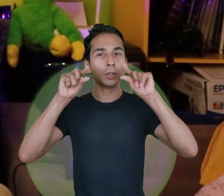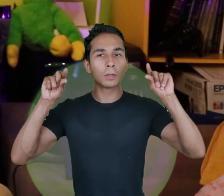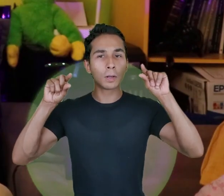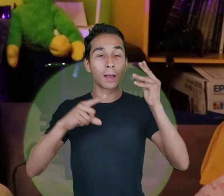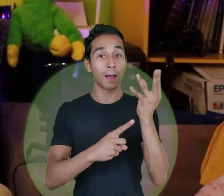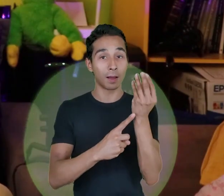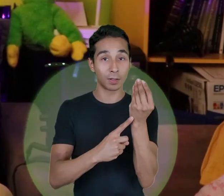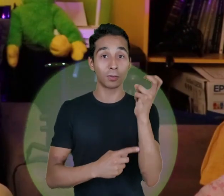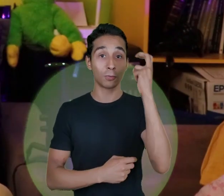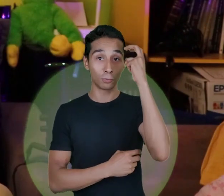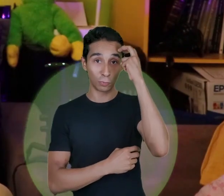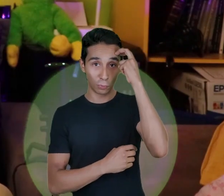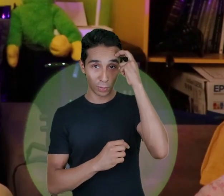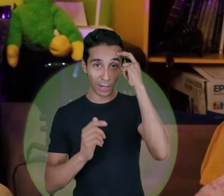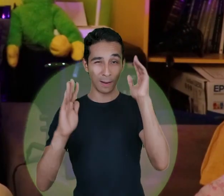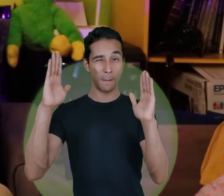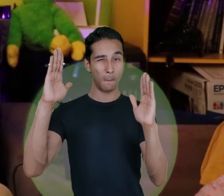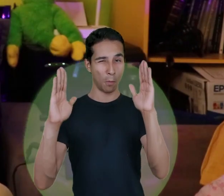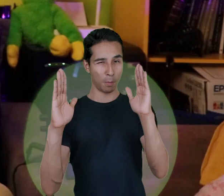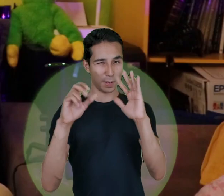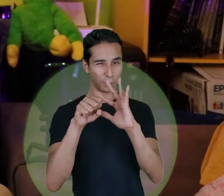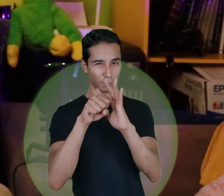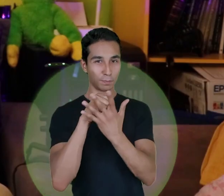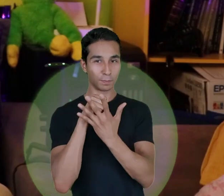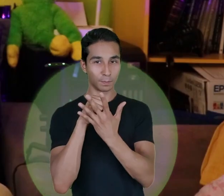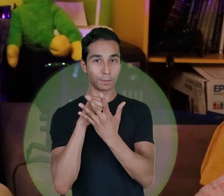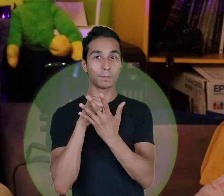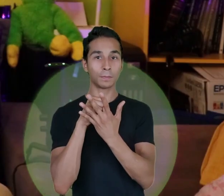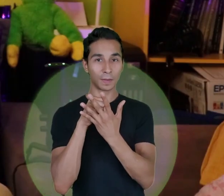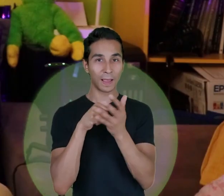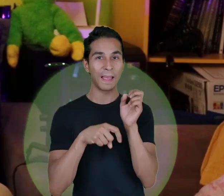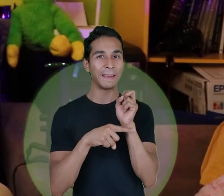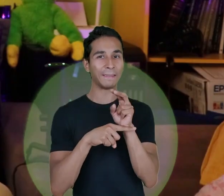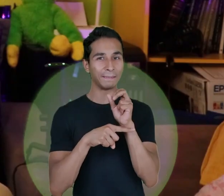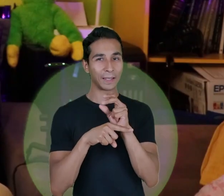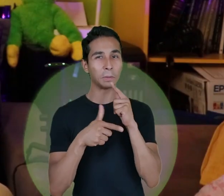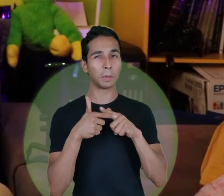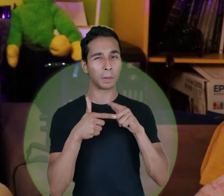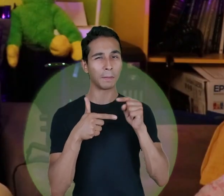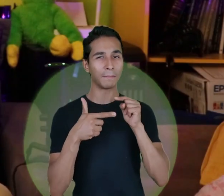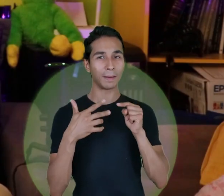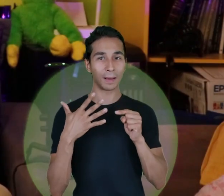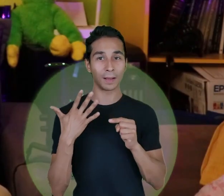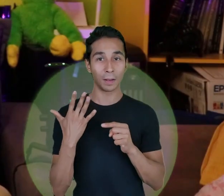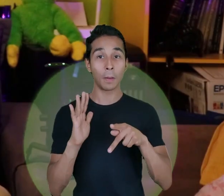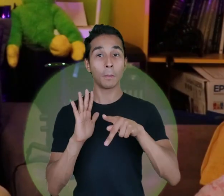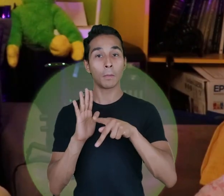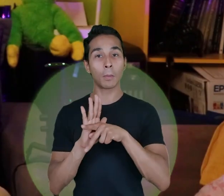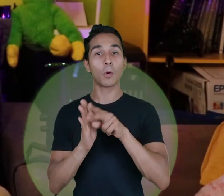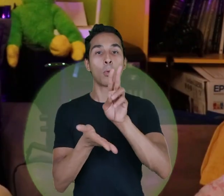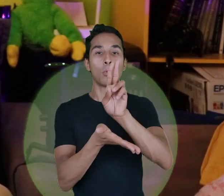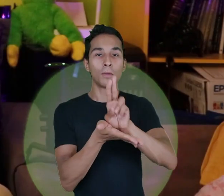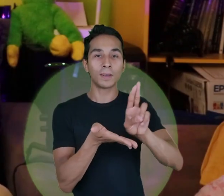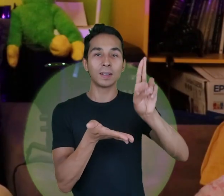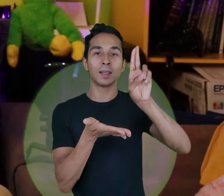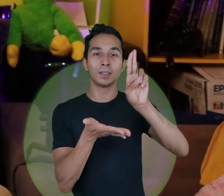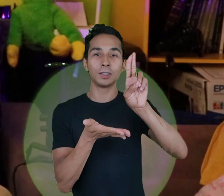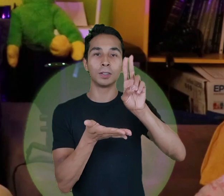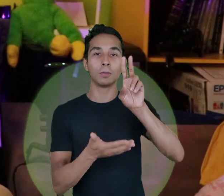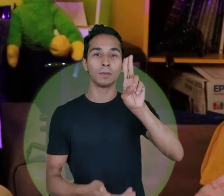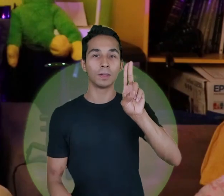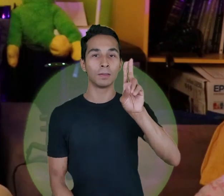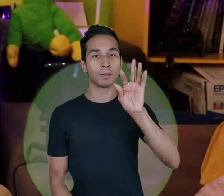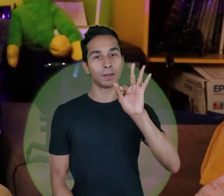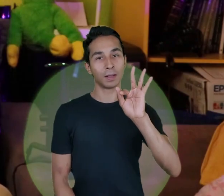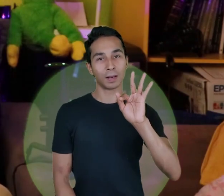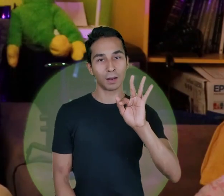a Cultura em Tempos de Pandemia, os vários vírus que nos assolam, de Lia Calabrese, da Universidade Federal Fluminense. Bom, no